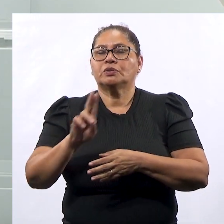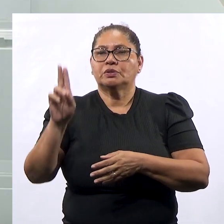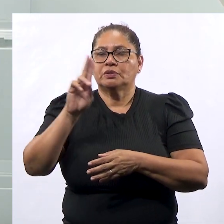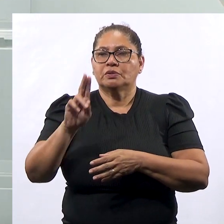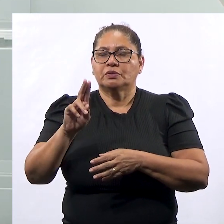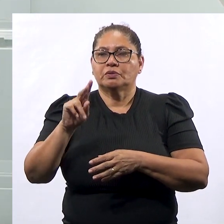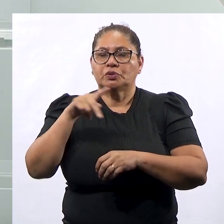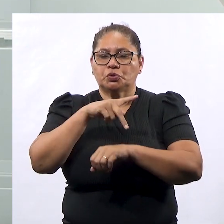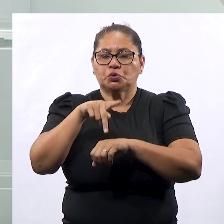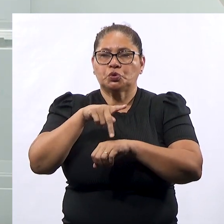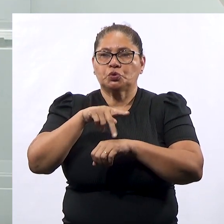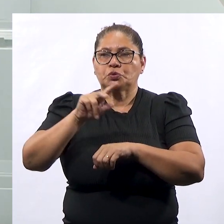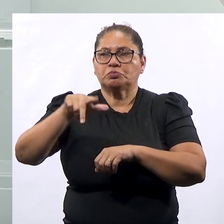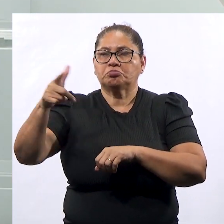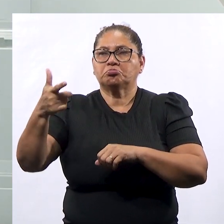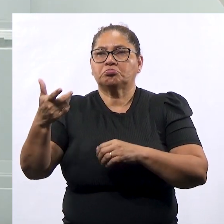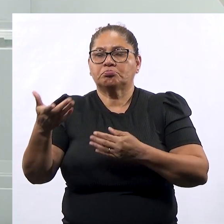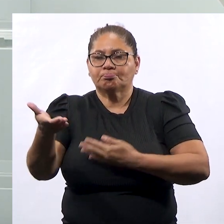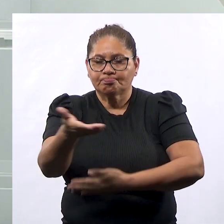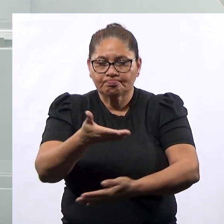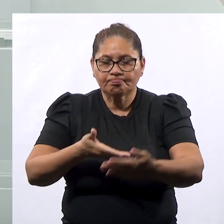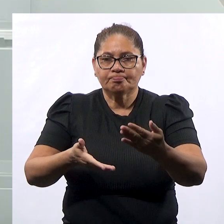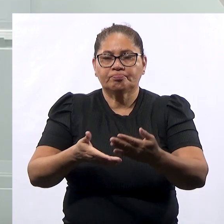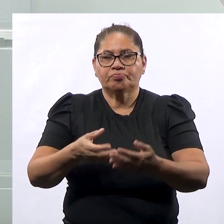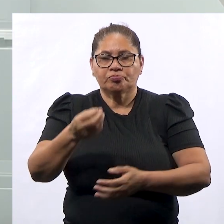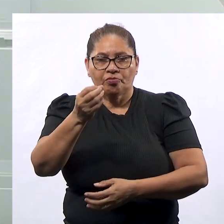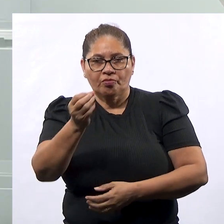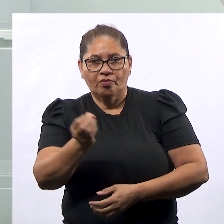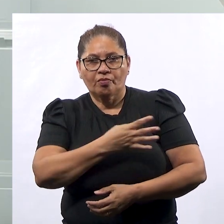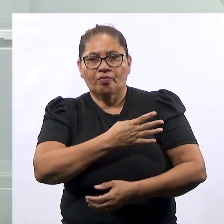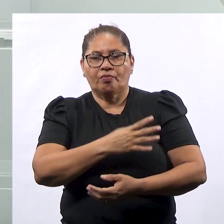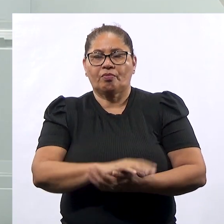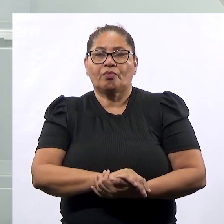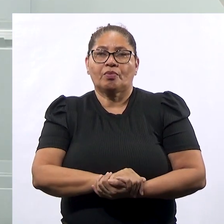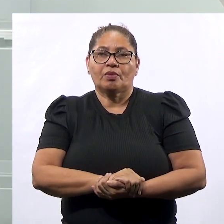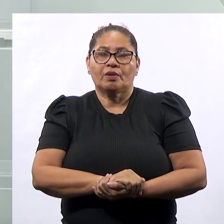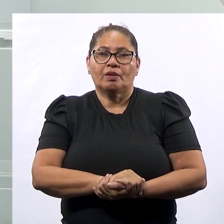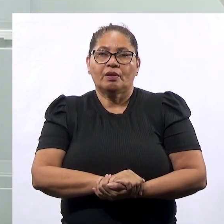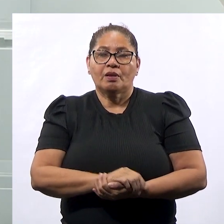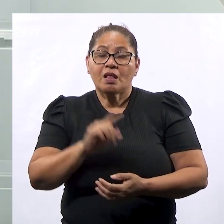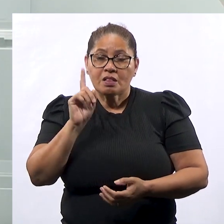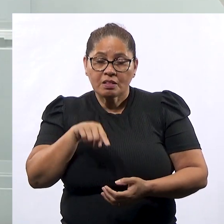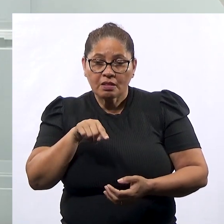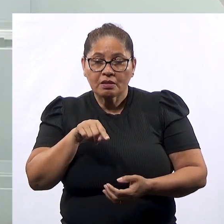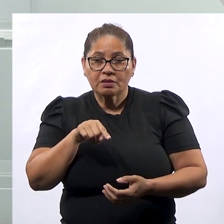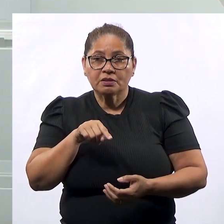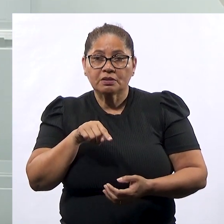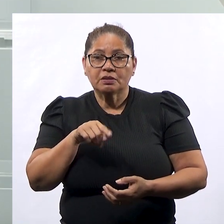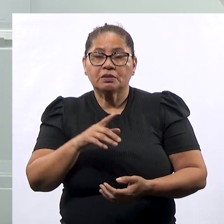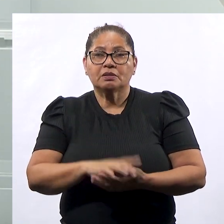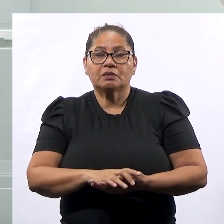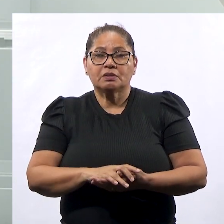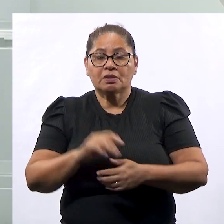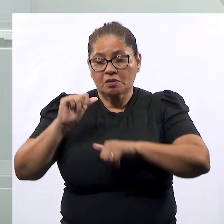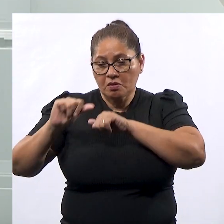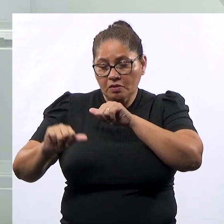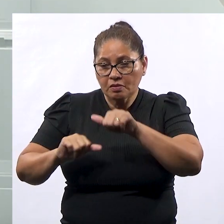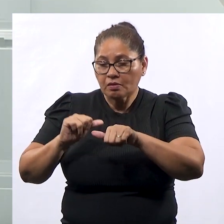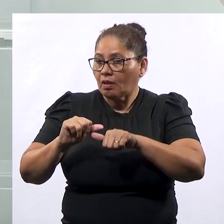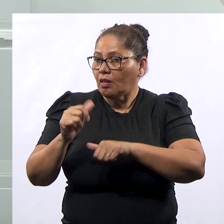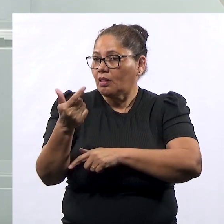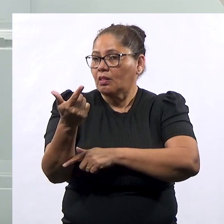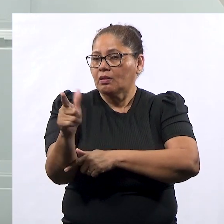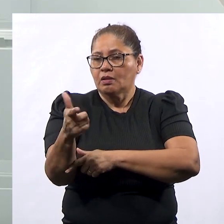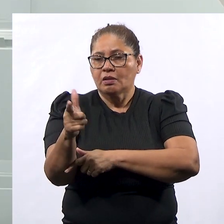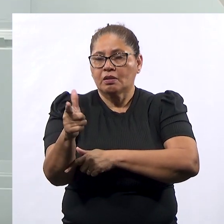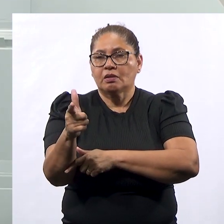o que a Universidade da Flórida entende como atribuições renováveis. E nesse processo de atribuições renováveis, a